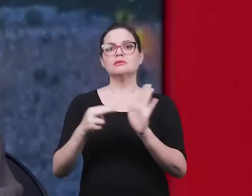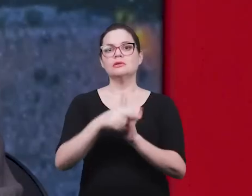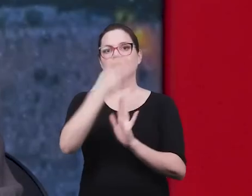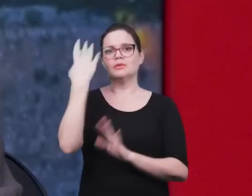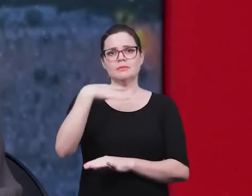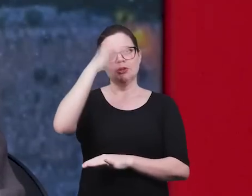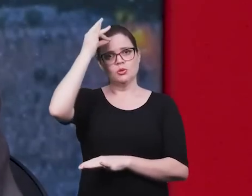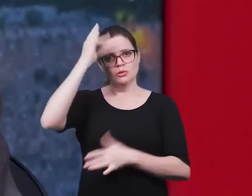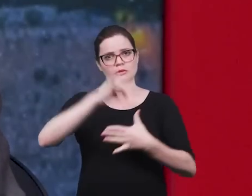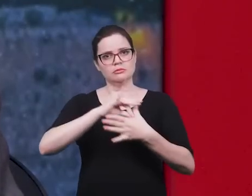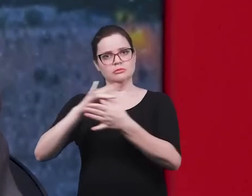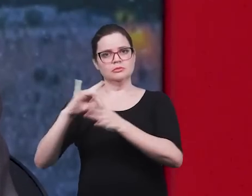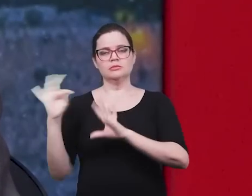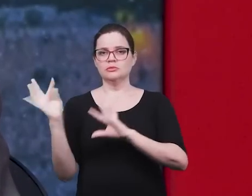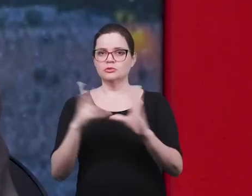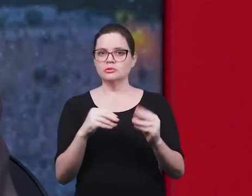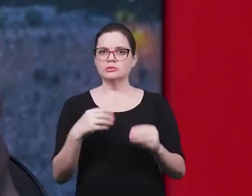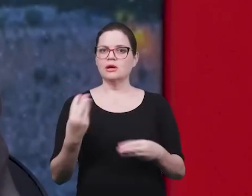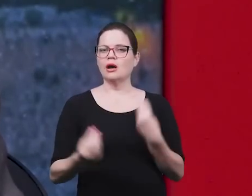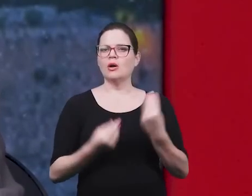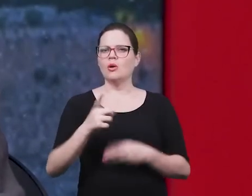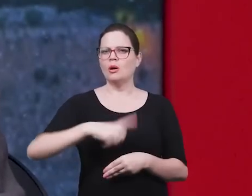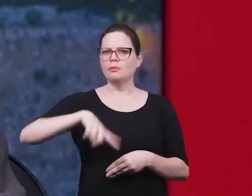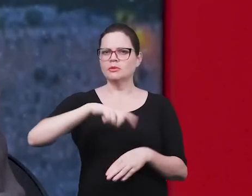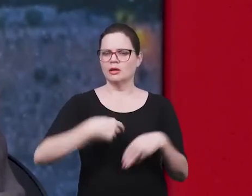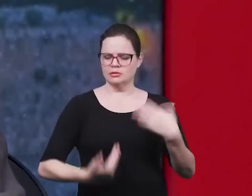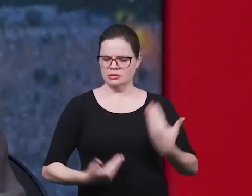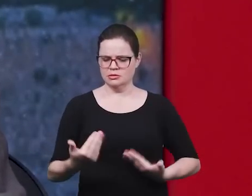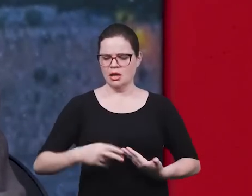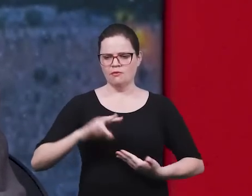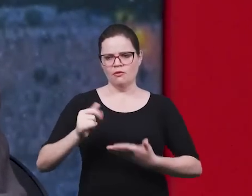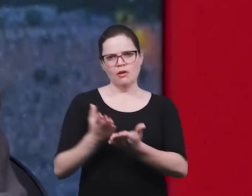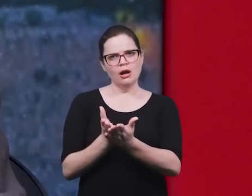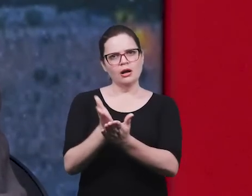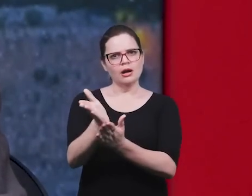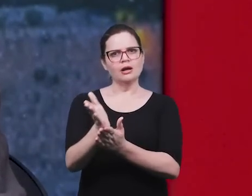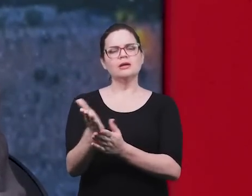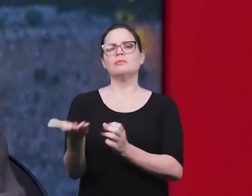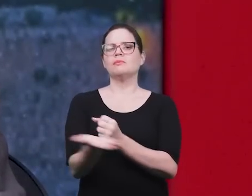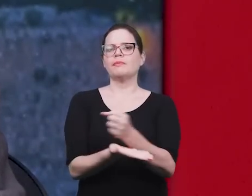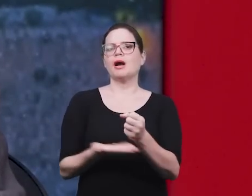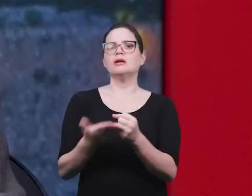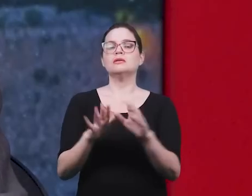Espírito Santo. Ou seja, a forma que a igreja iria caminhar estava